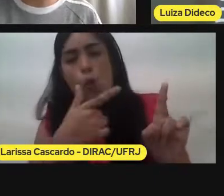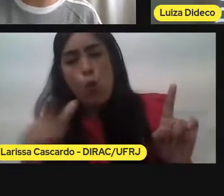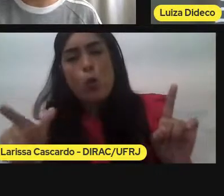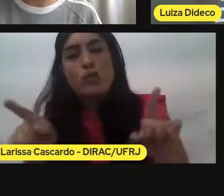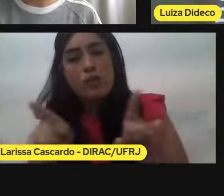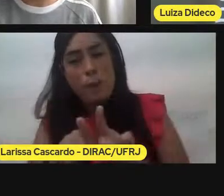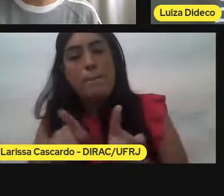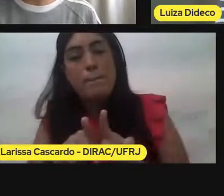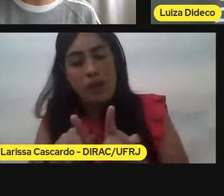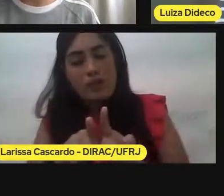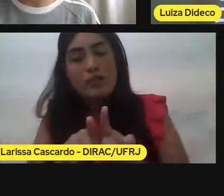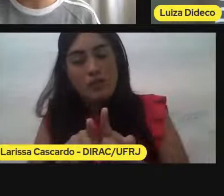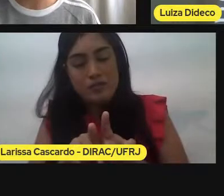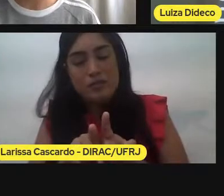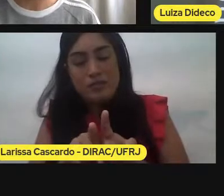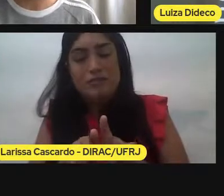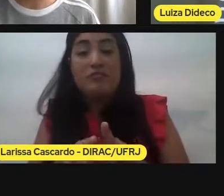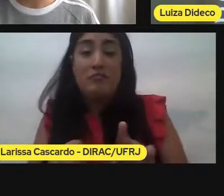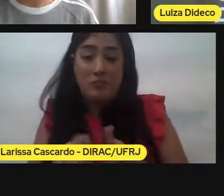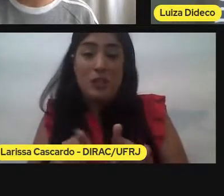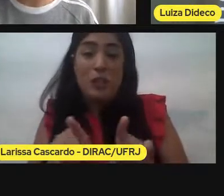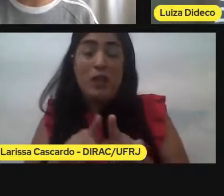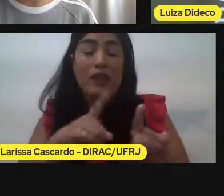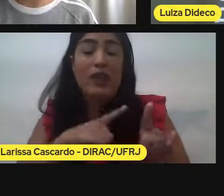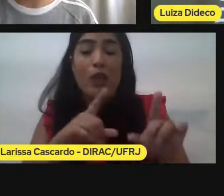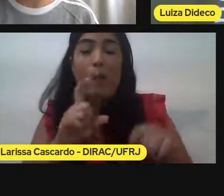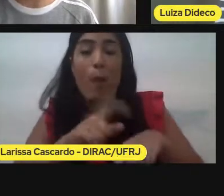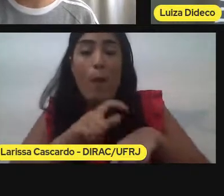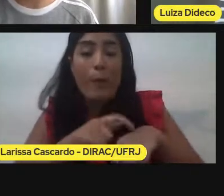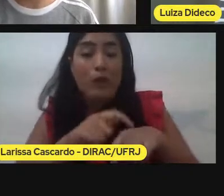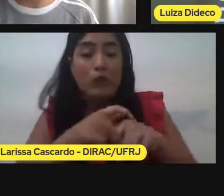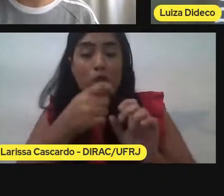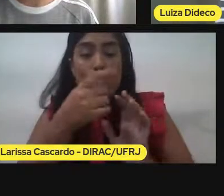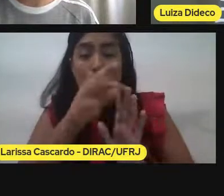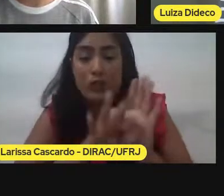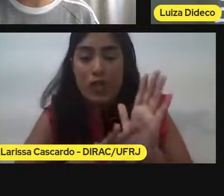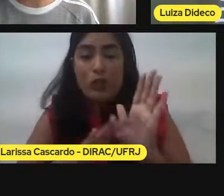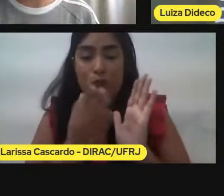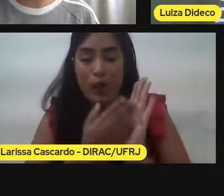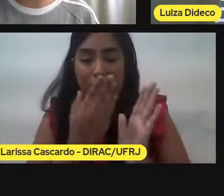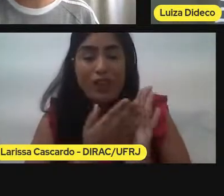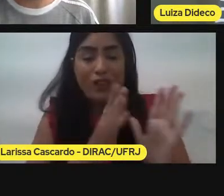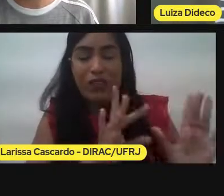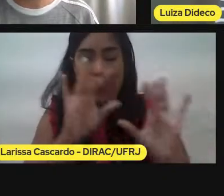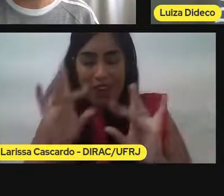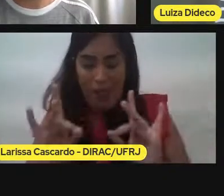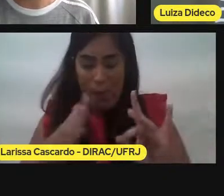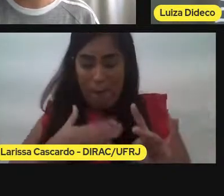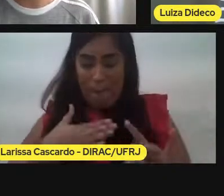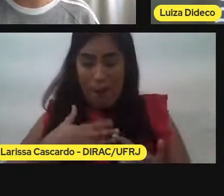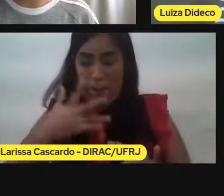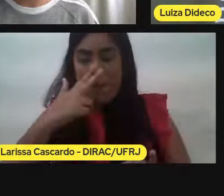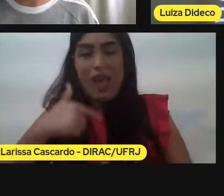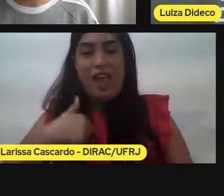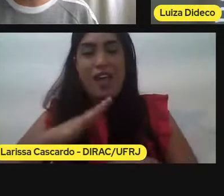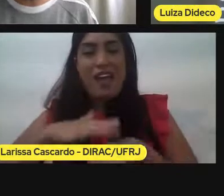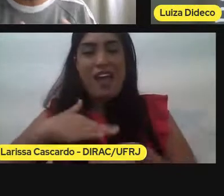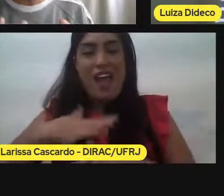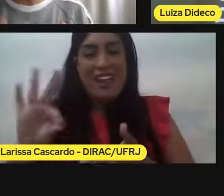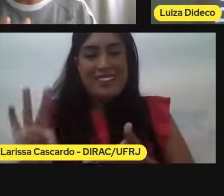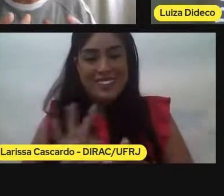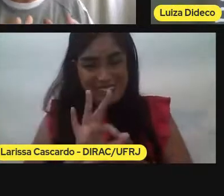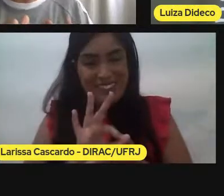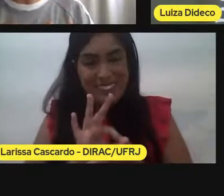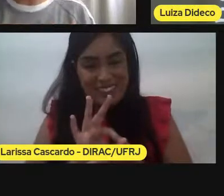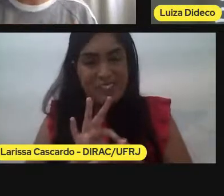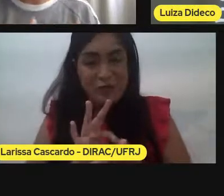Desassossego atribuídas ao próprio Fernando Pessoa, ele mesmo, ortônimo, assinando ele mesmo os papéis, né? Então,